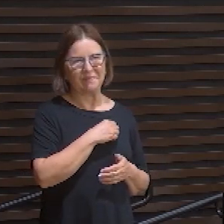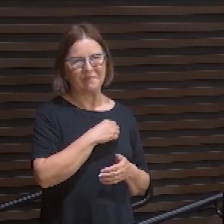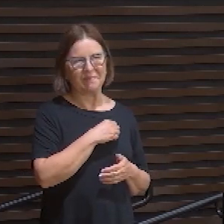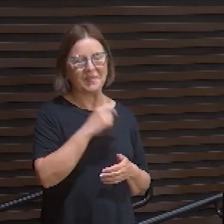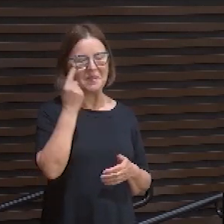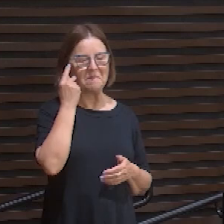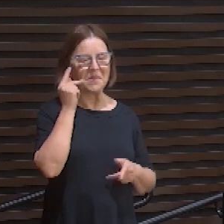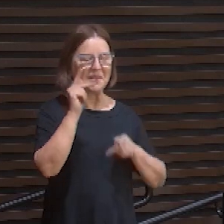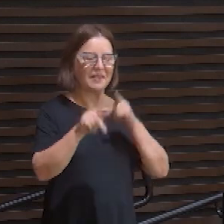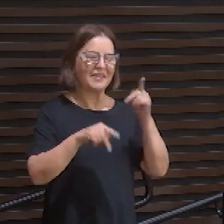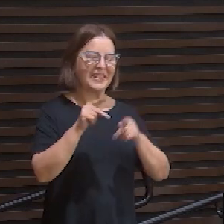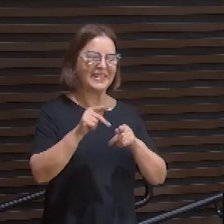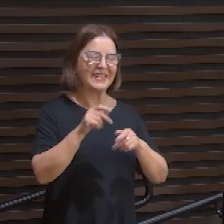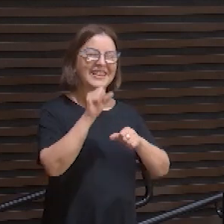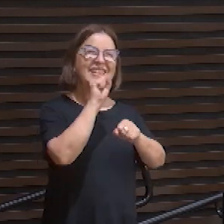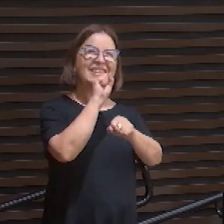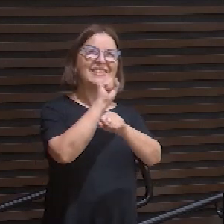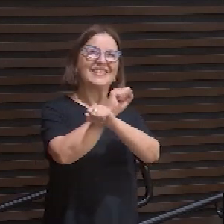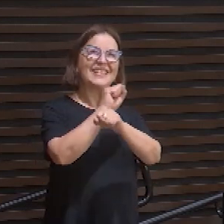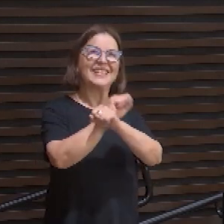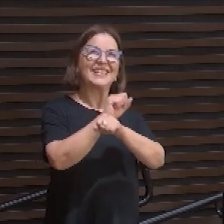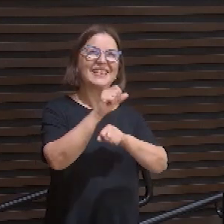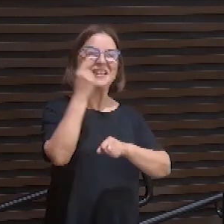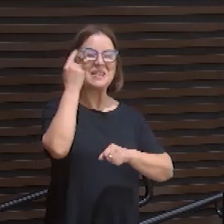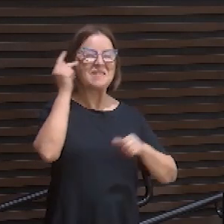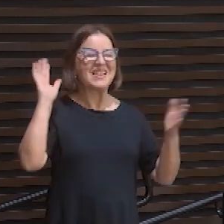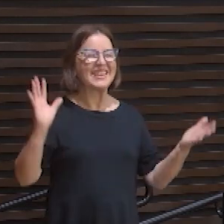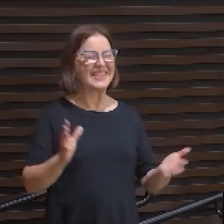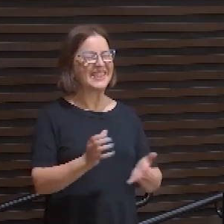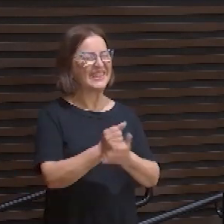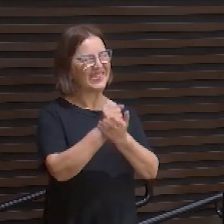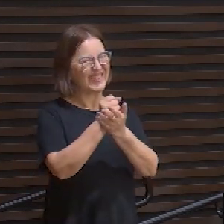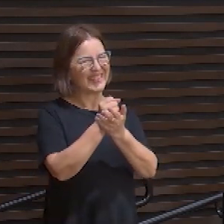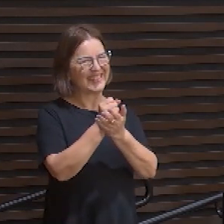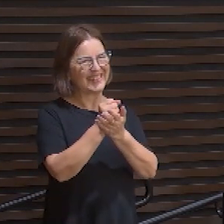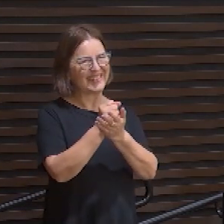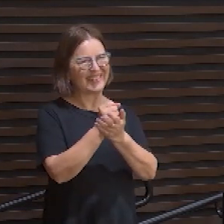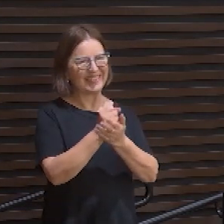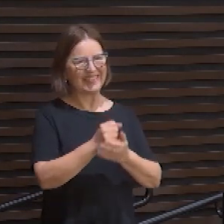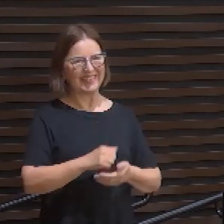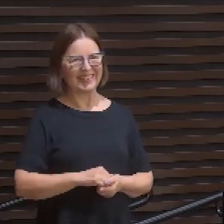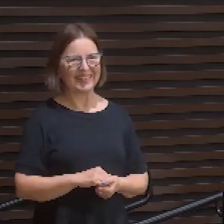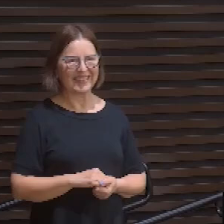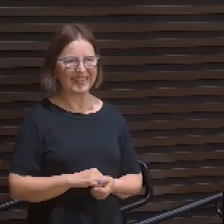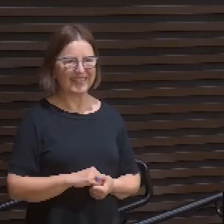aos que o aguardam para a salvação.